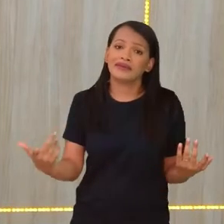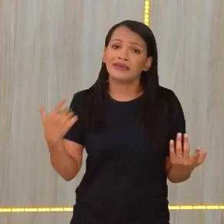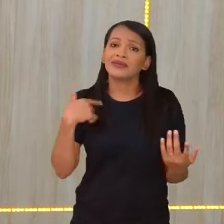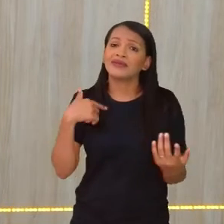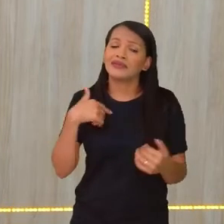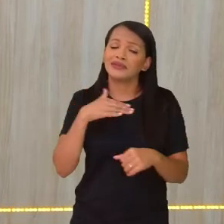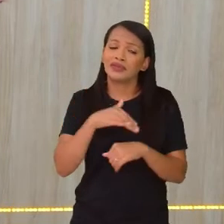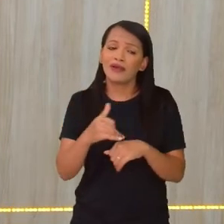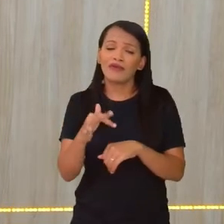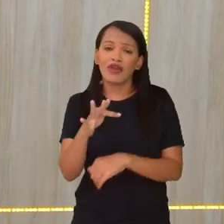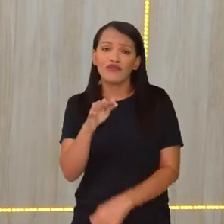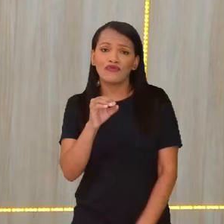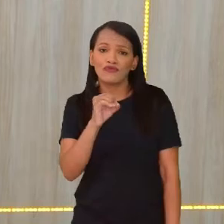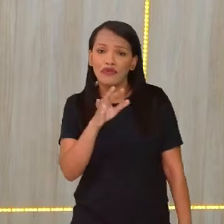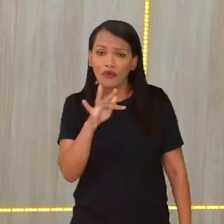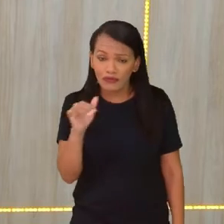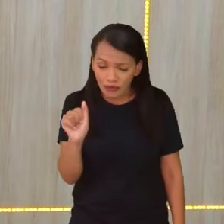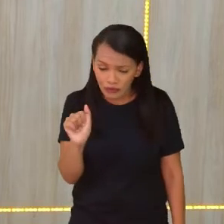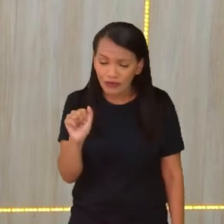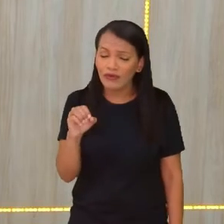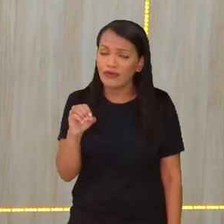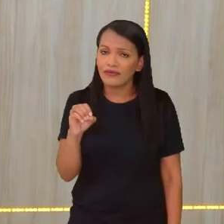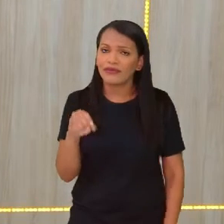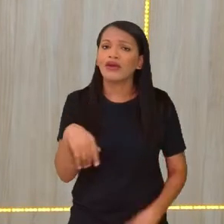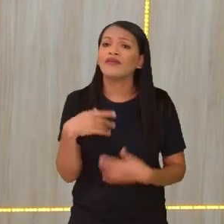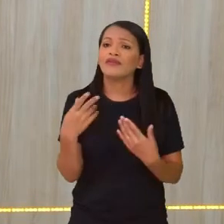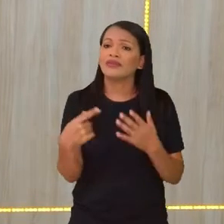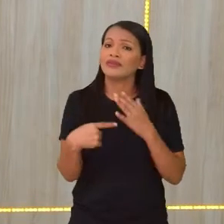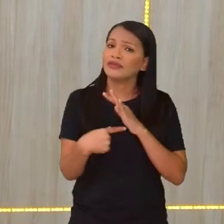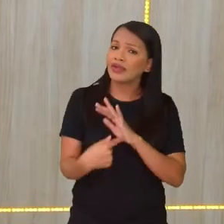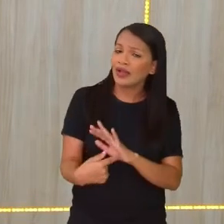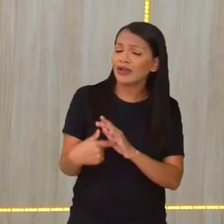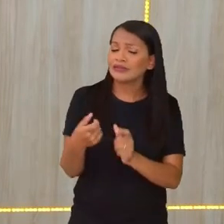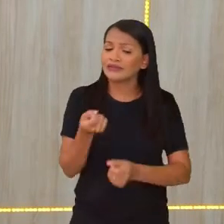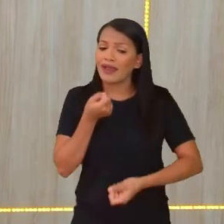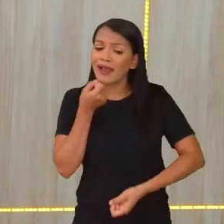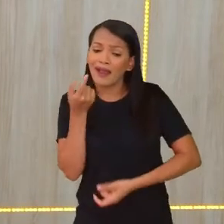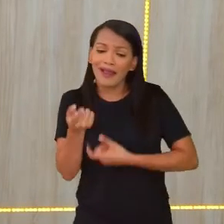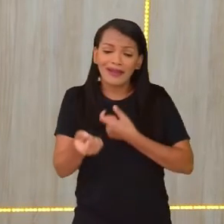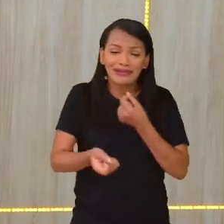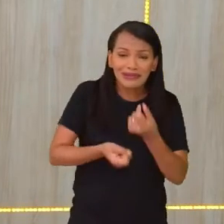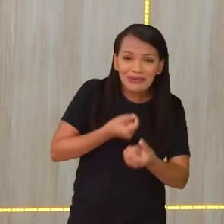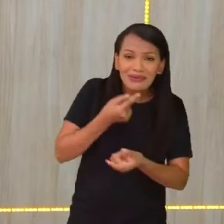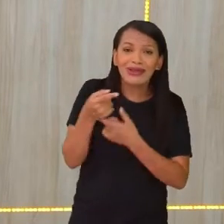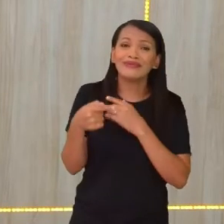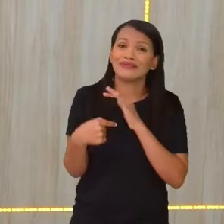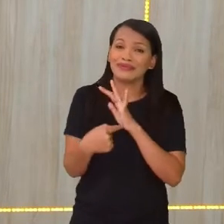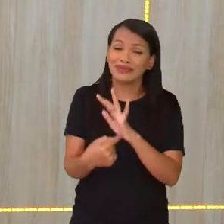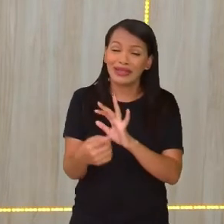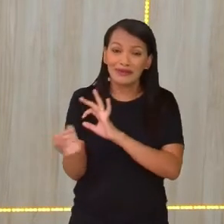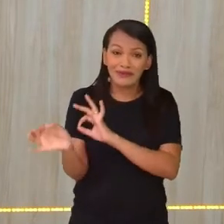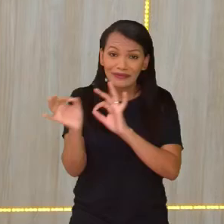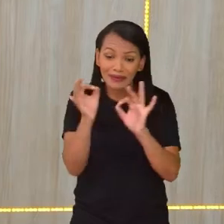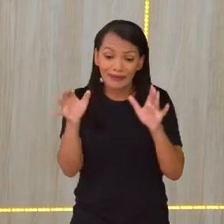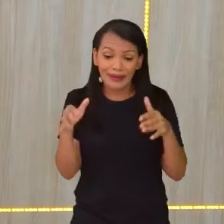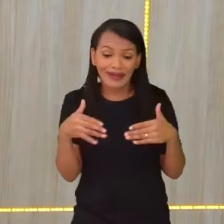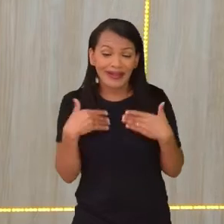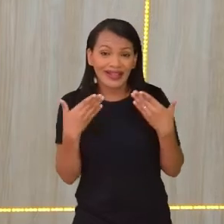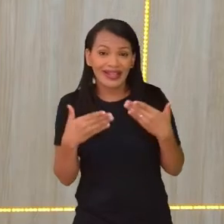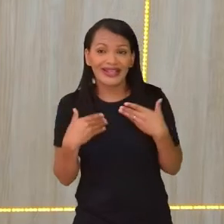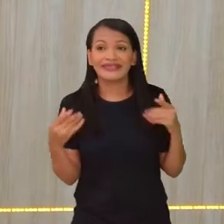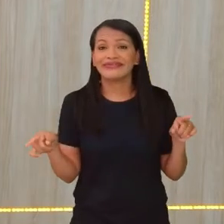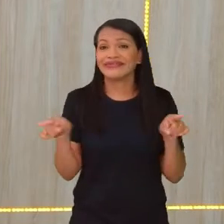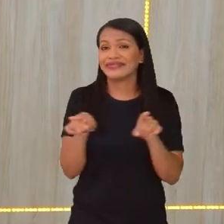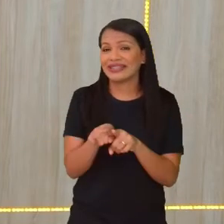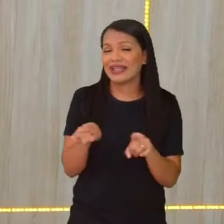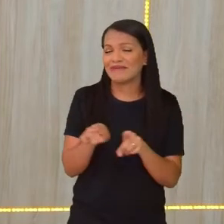Então, o Fofozinho, né, professora? Ele aparece vez ou outra para alegrar também aí as